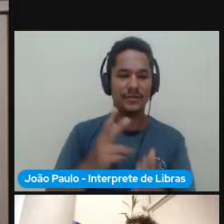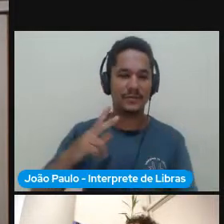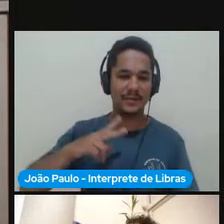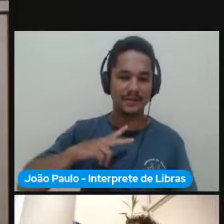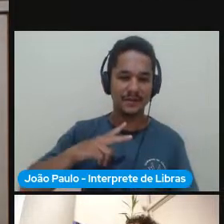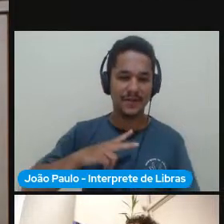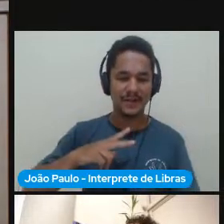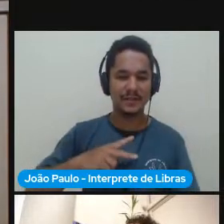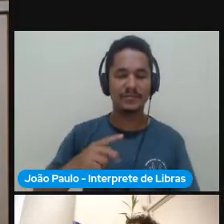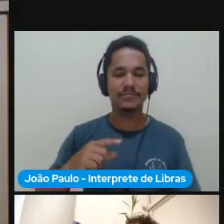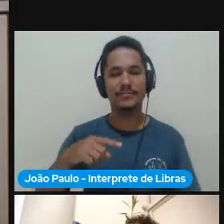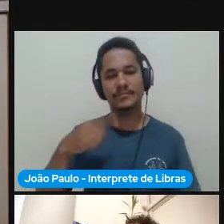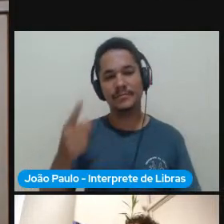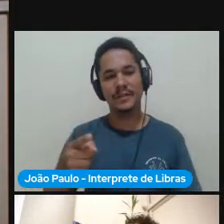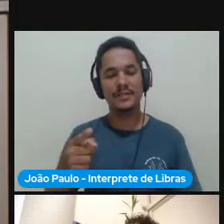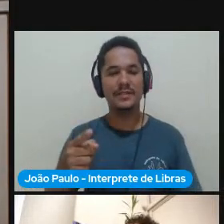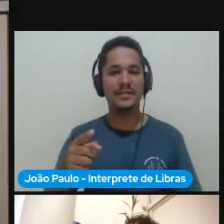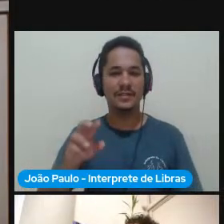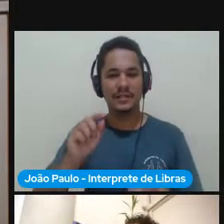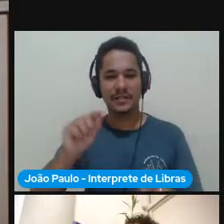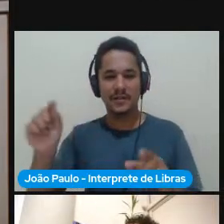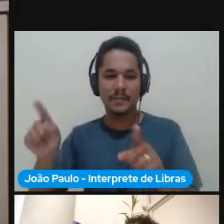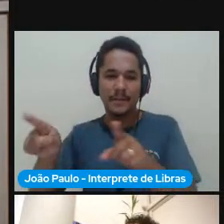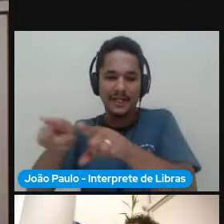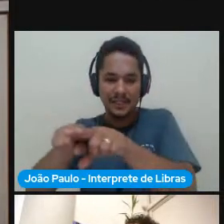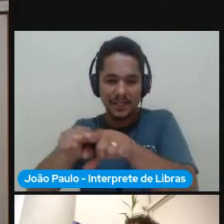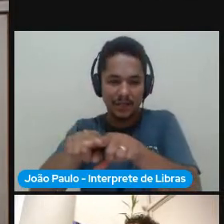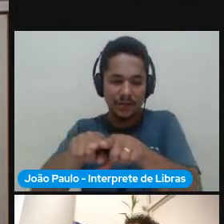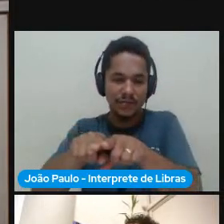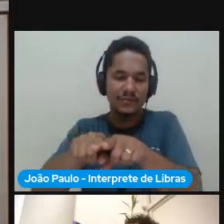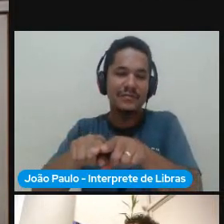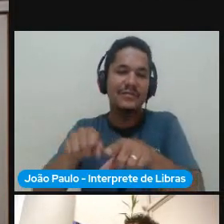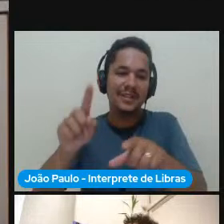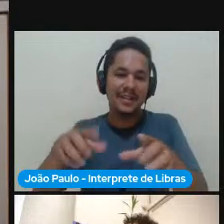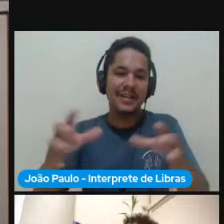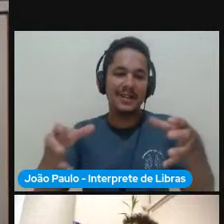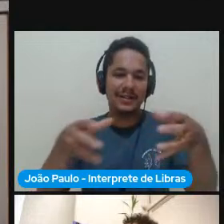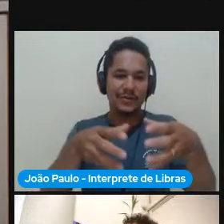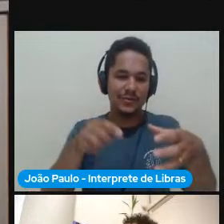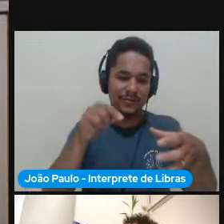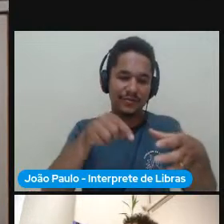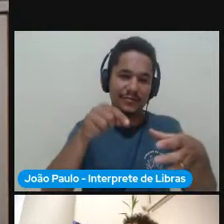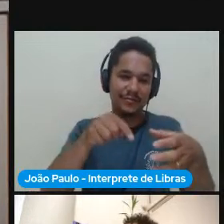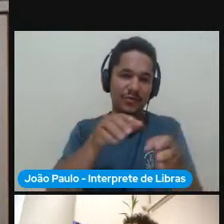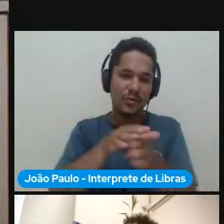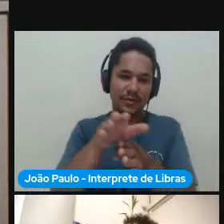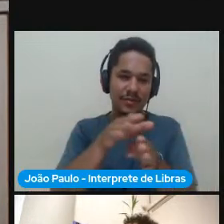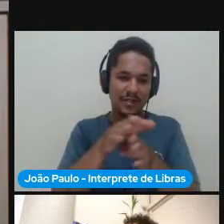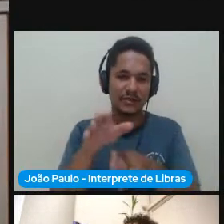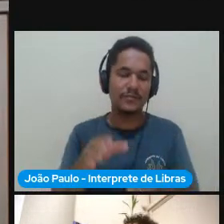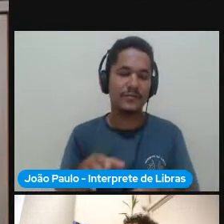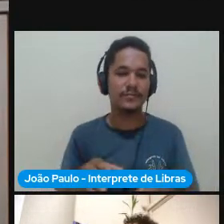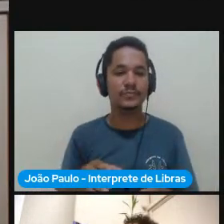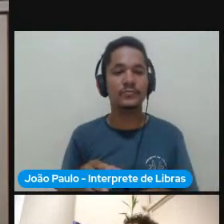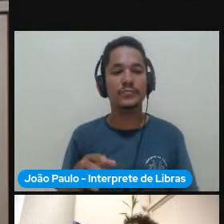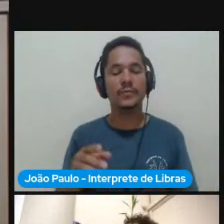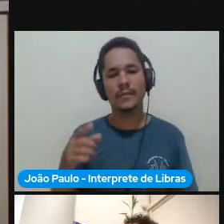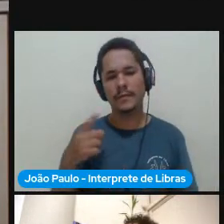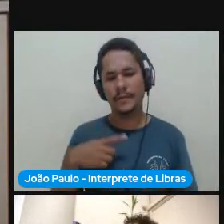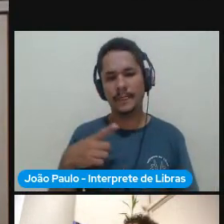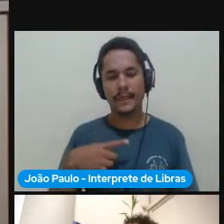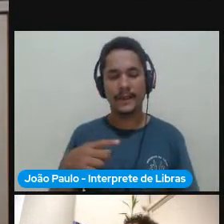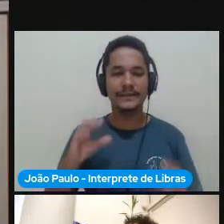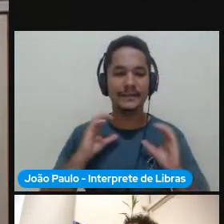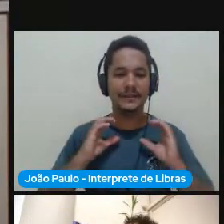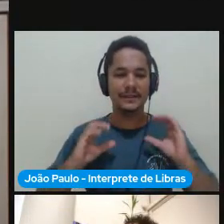o Sistema Municipal de Educação, Municipal de Ensino, né, de Belo Horizonte. Ele é um órgão composto por